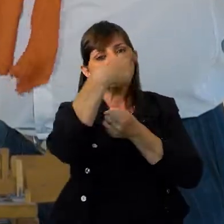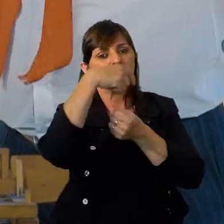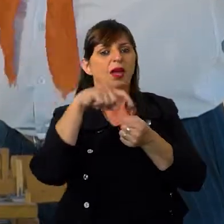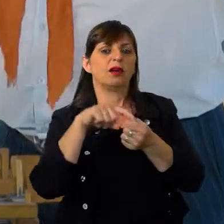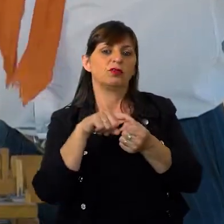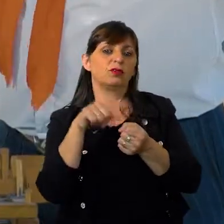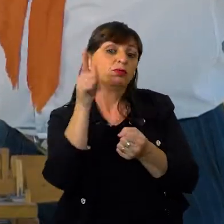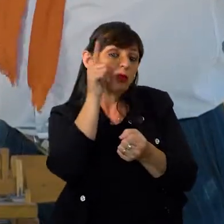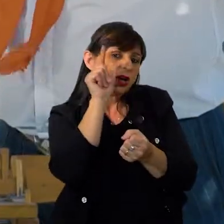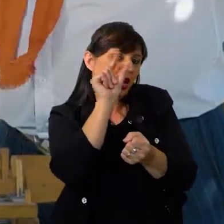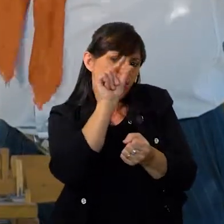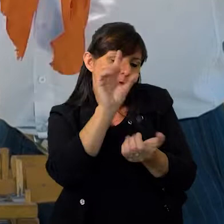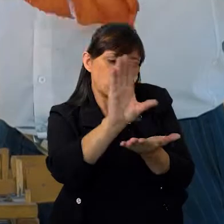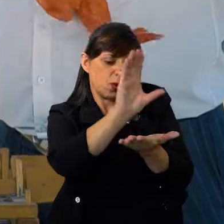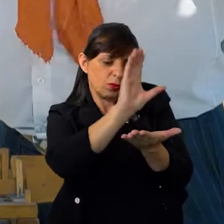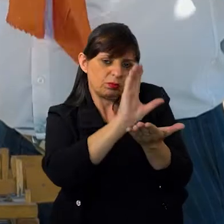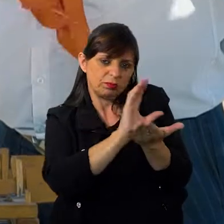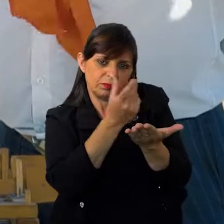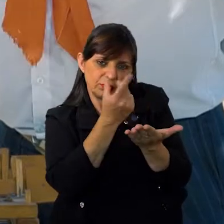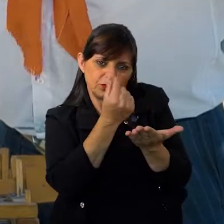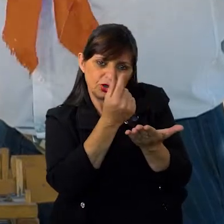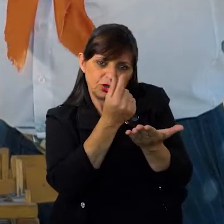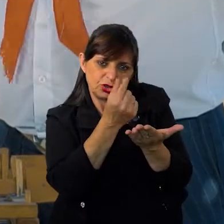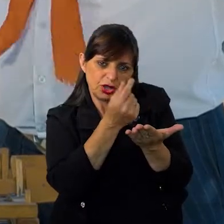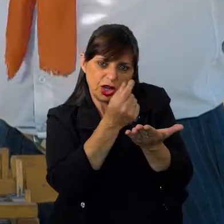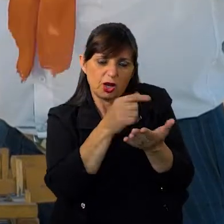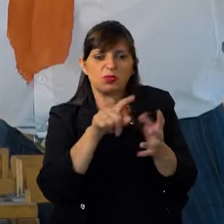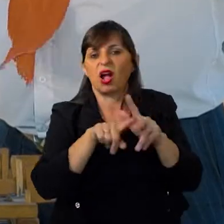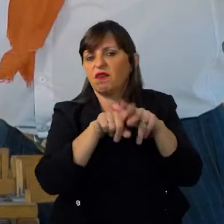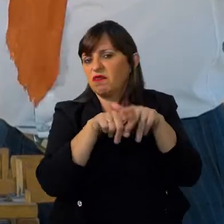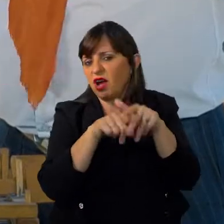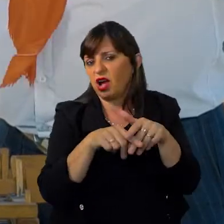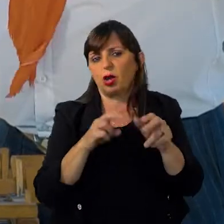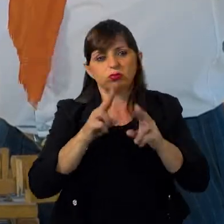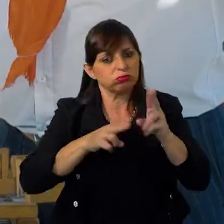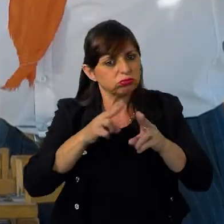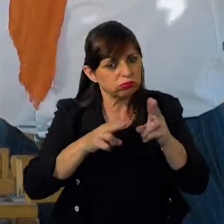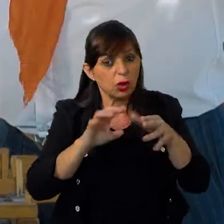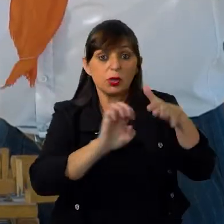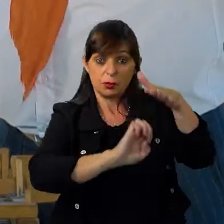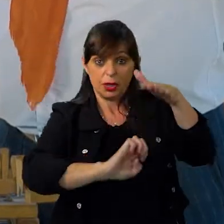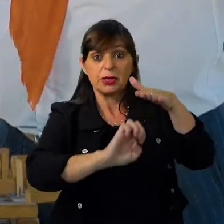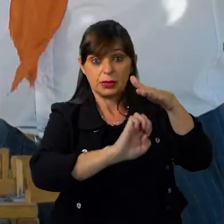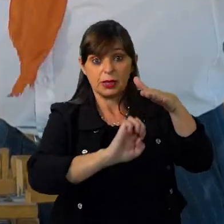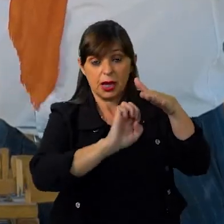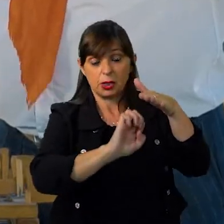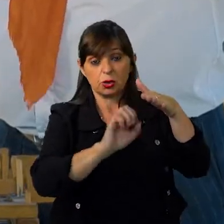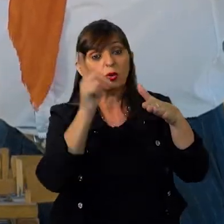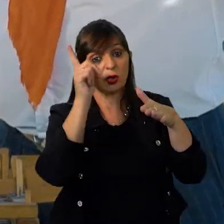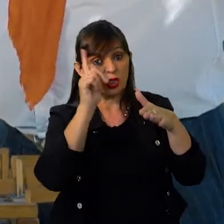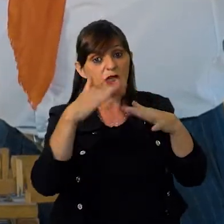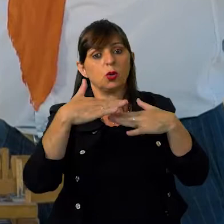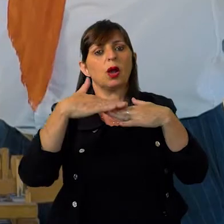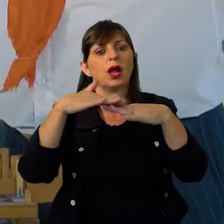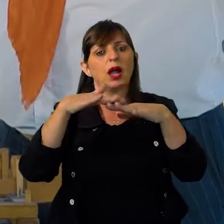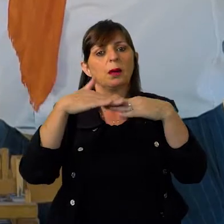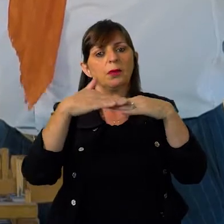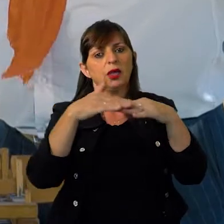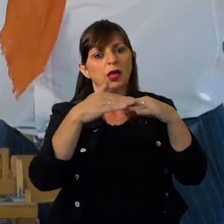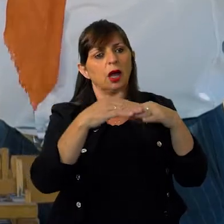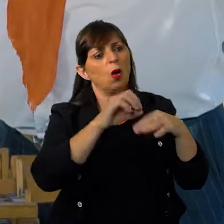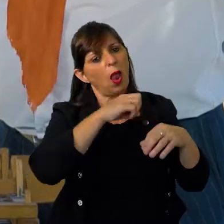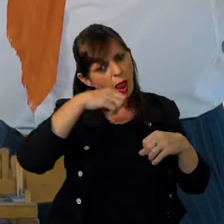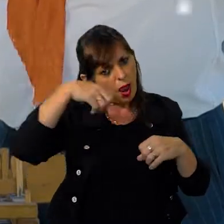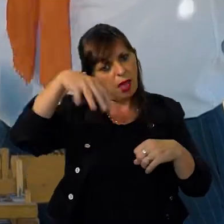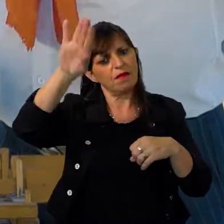dos seus troquinhos que ganhavam na viagem e voltavam né os próprios empresários patrocinavam o caminhão que trazia ele de volta